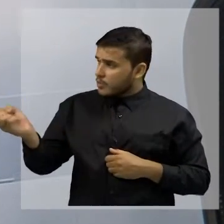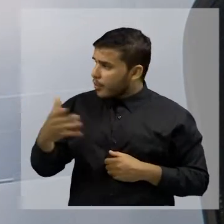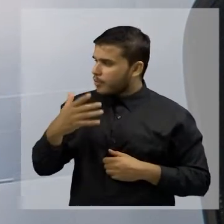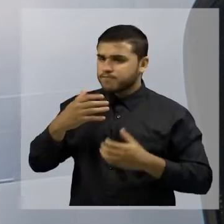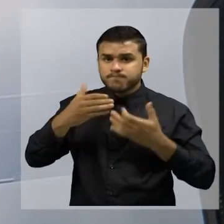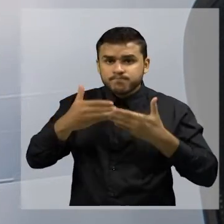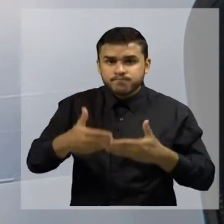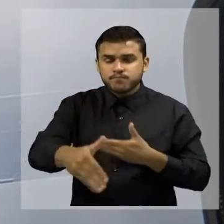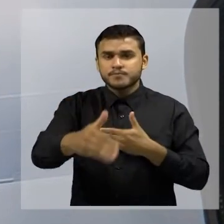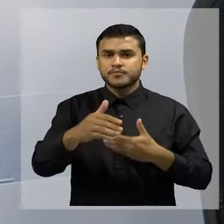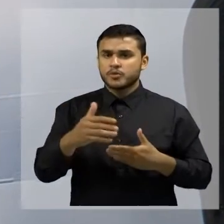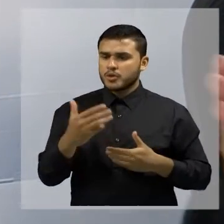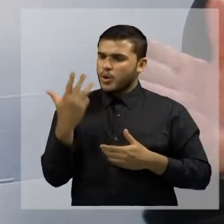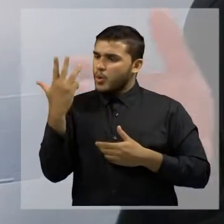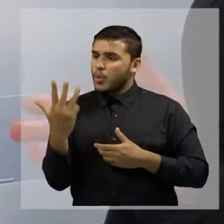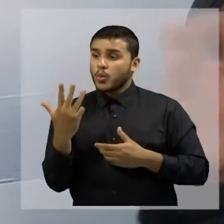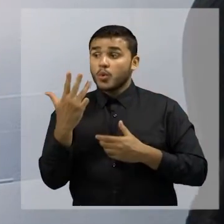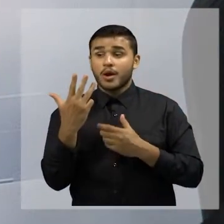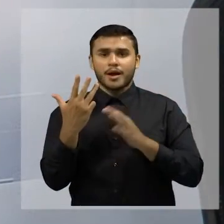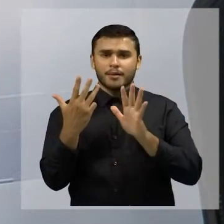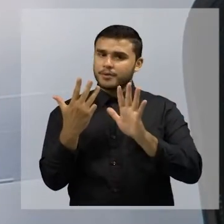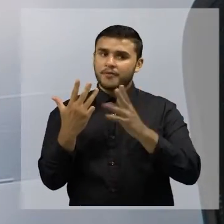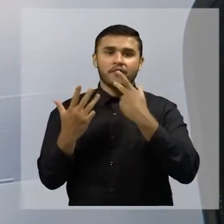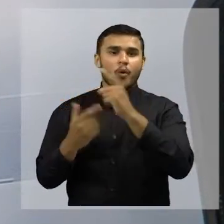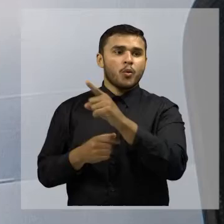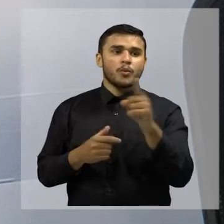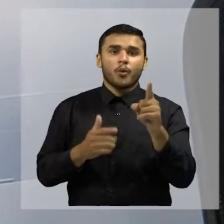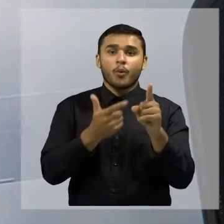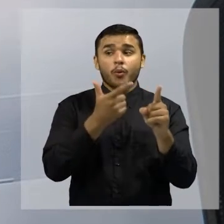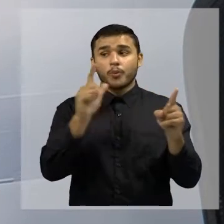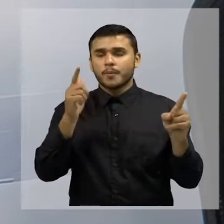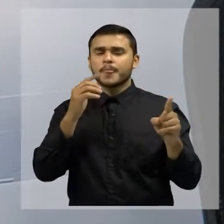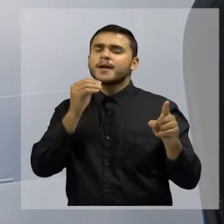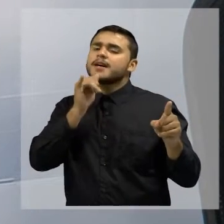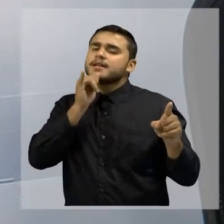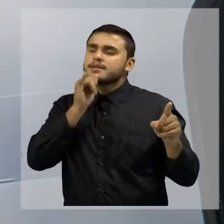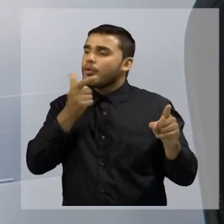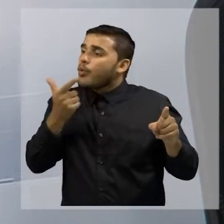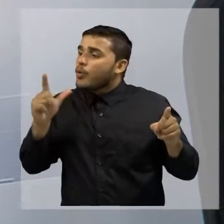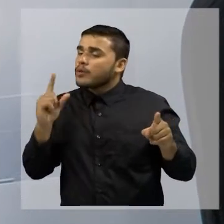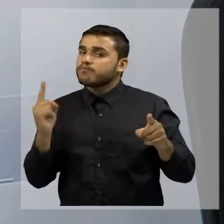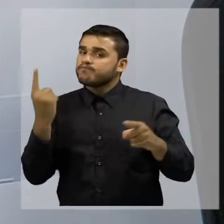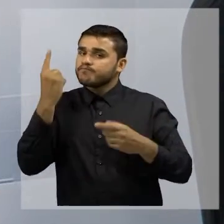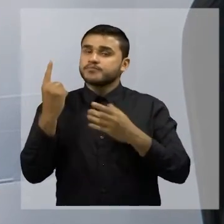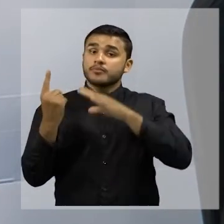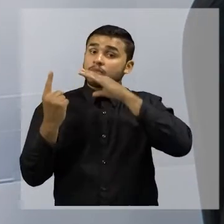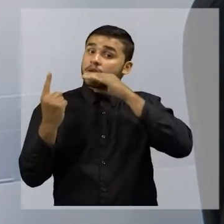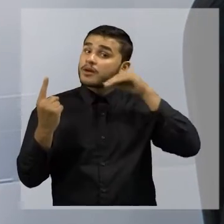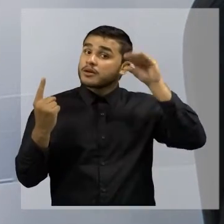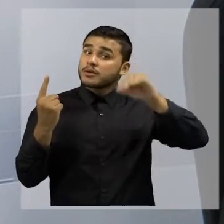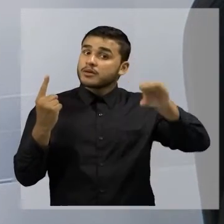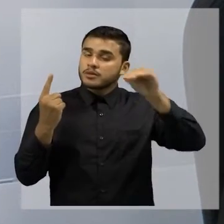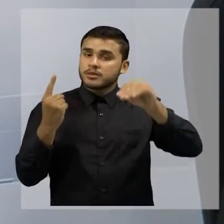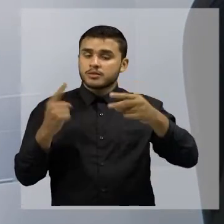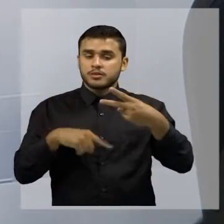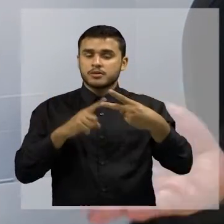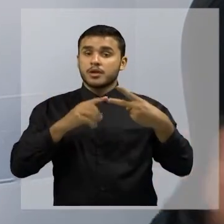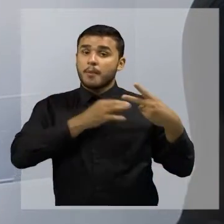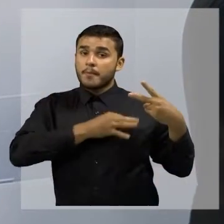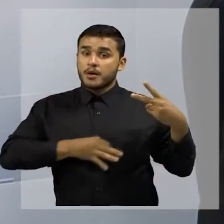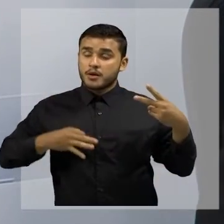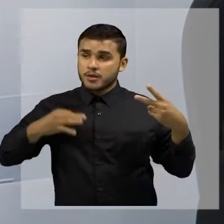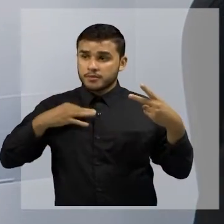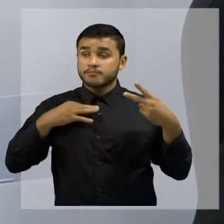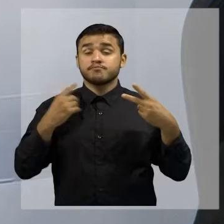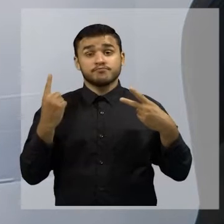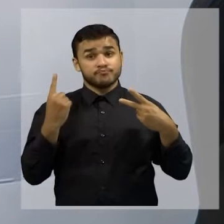polo não lulista, que aí eu acredito que figuras como Ciro Gomes, figuras como Marina Silva e